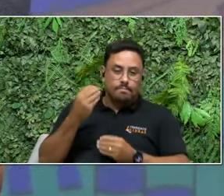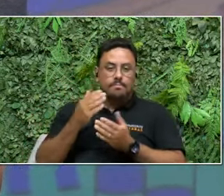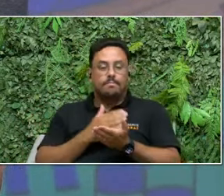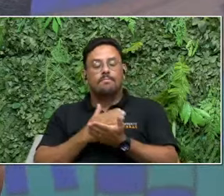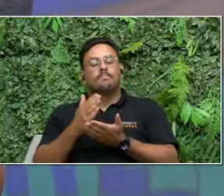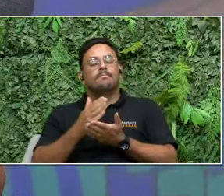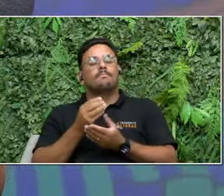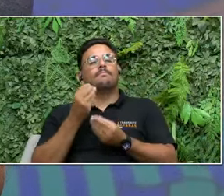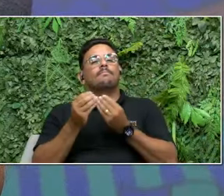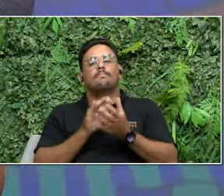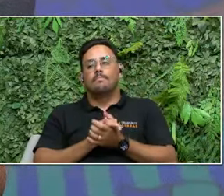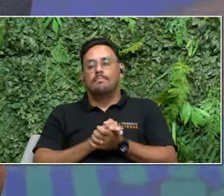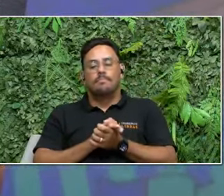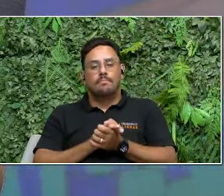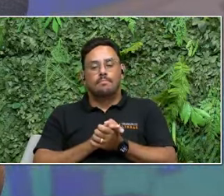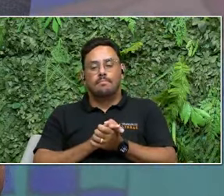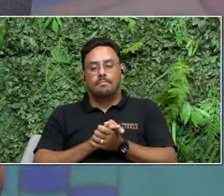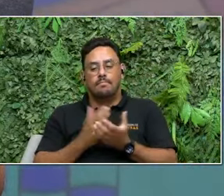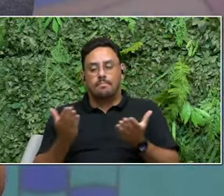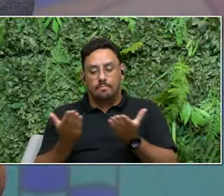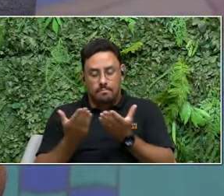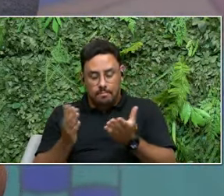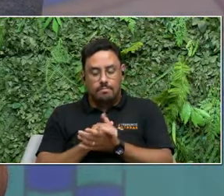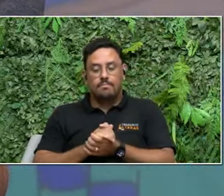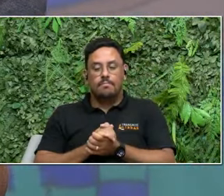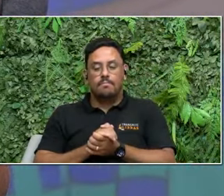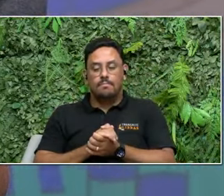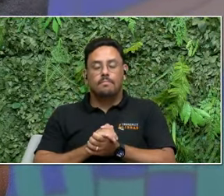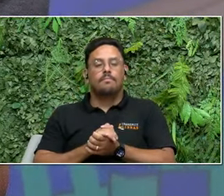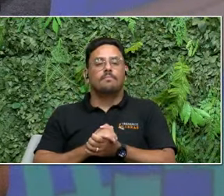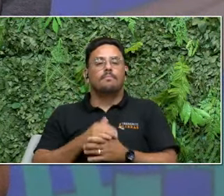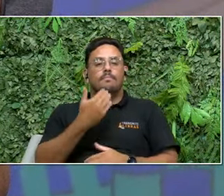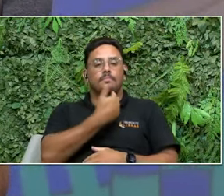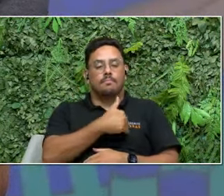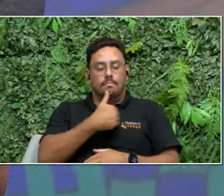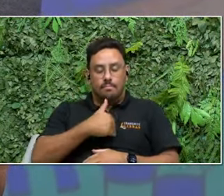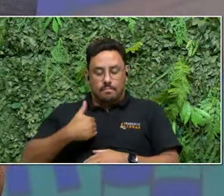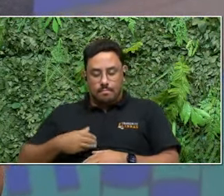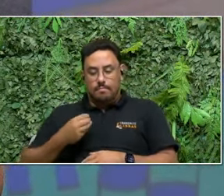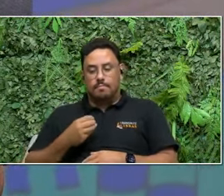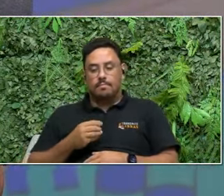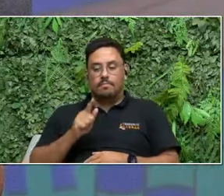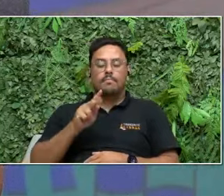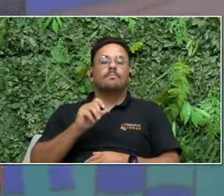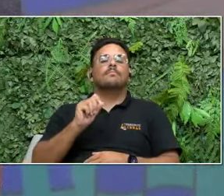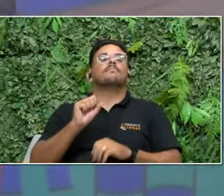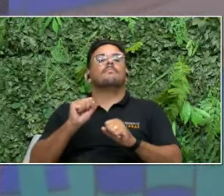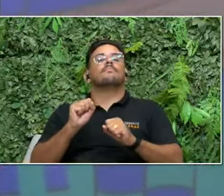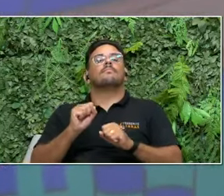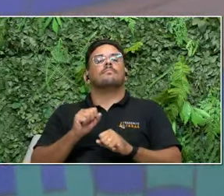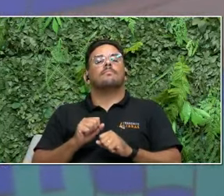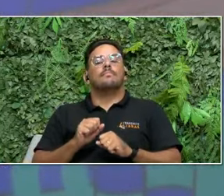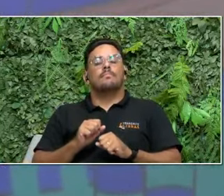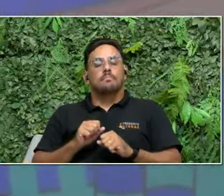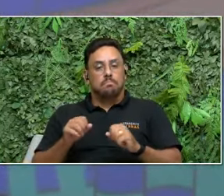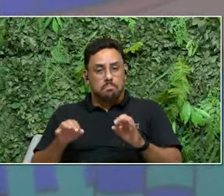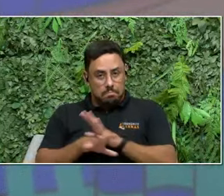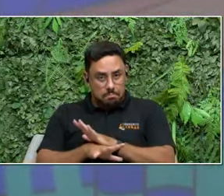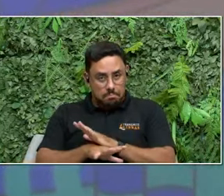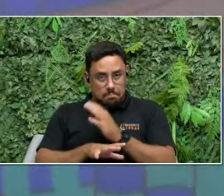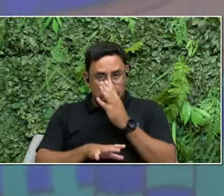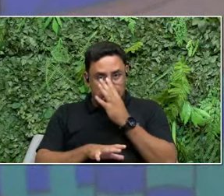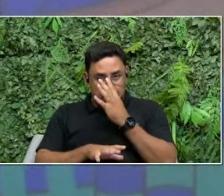começar com o hoje dono da casa com o Atlético então Gilbert Campos tá pronto